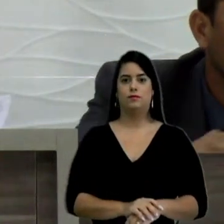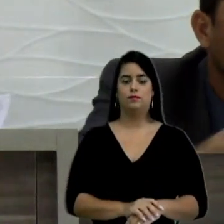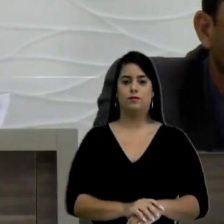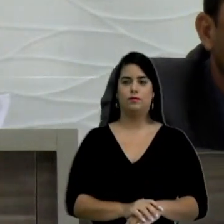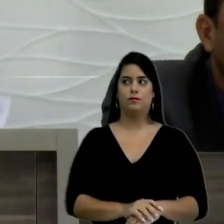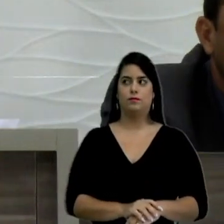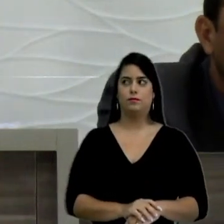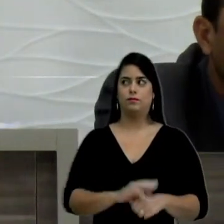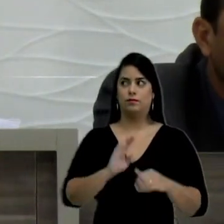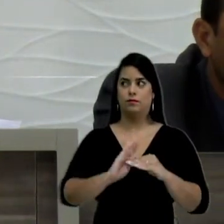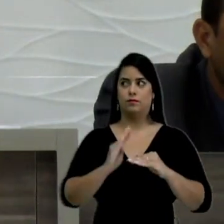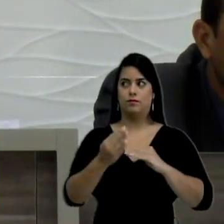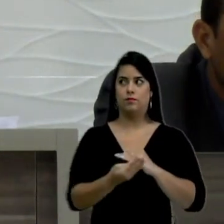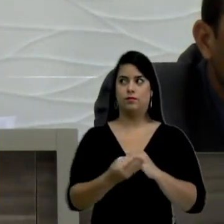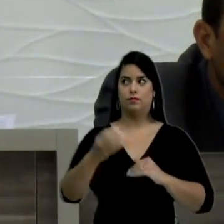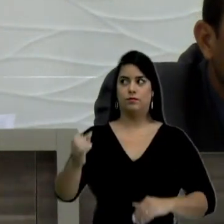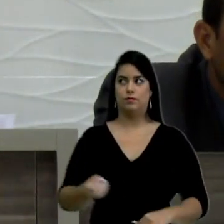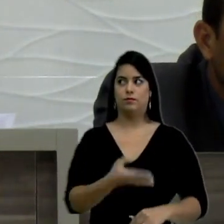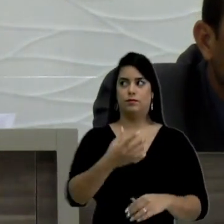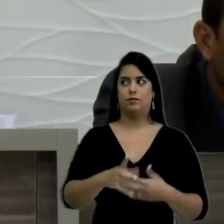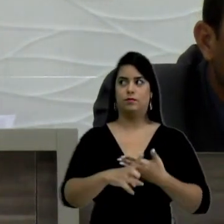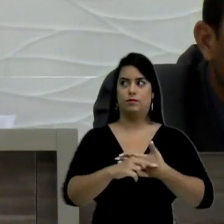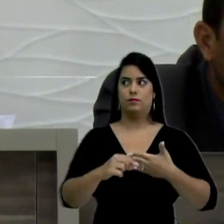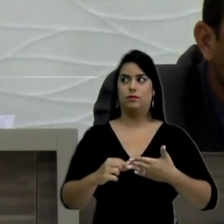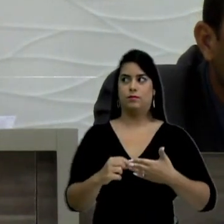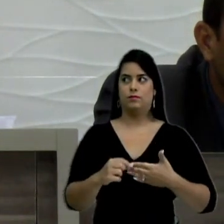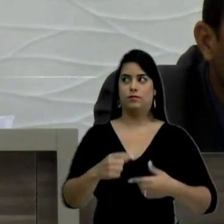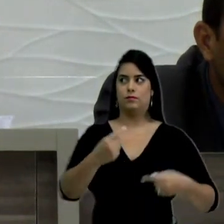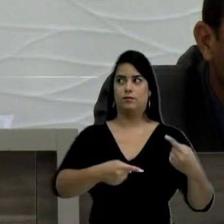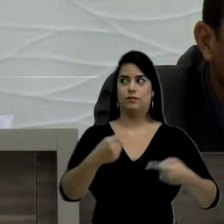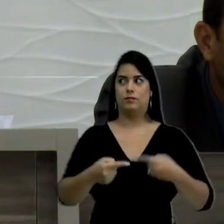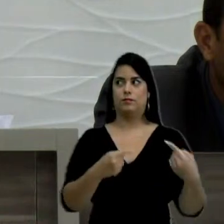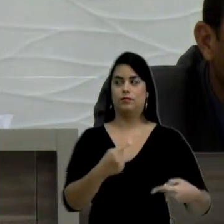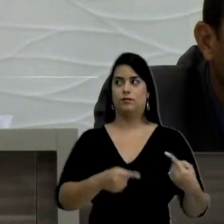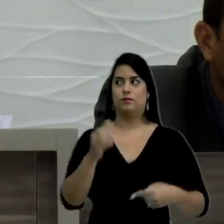Já discutiu a vereadora autora do requerimento. Em discussão.